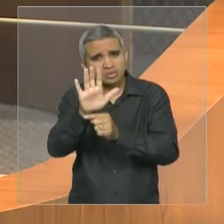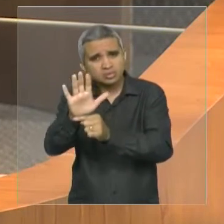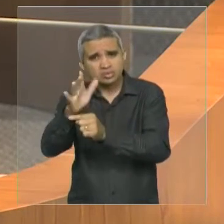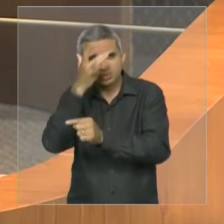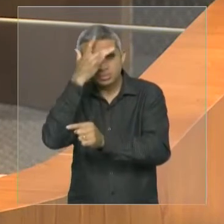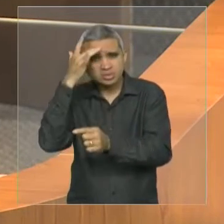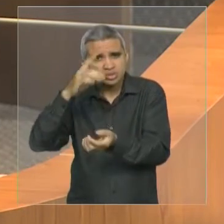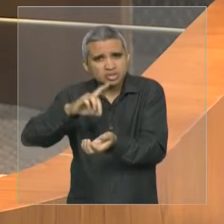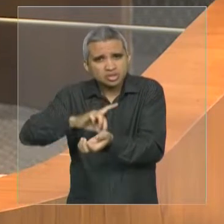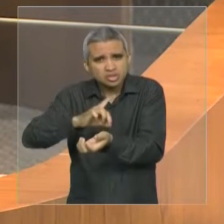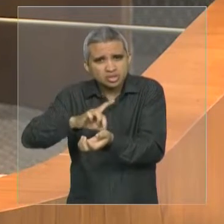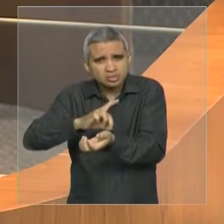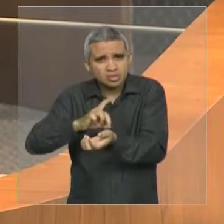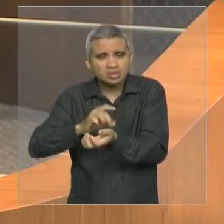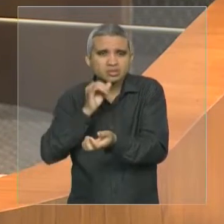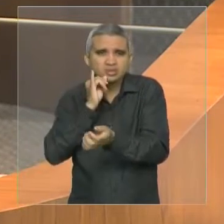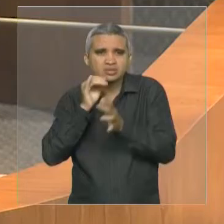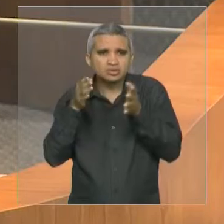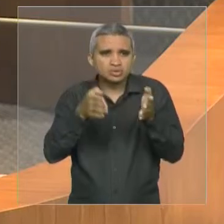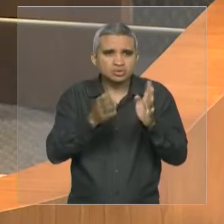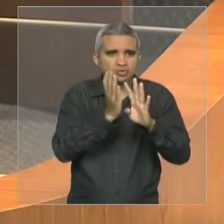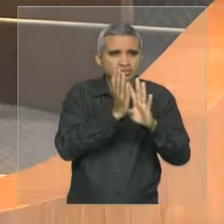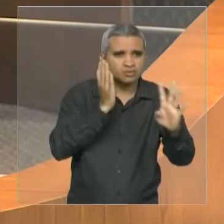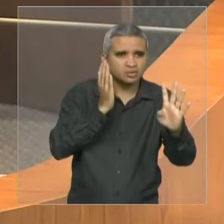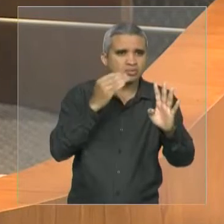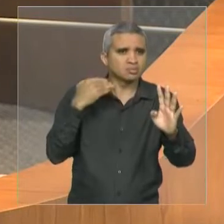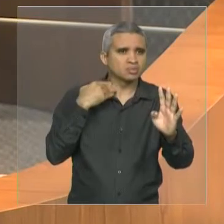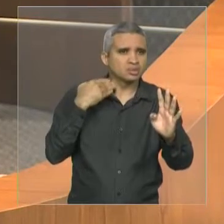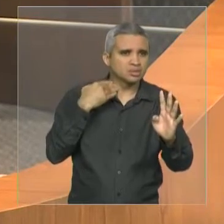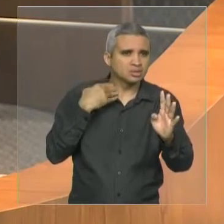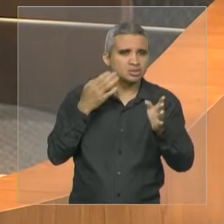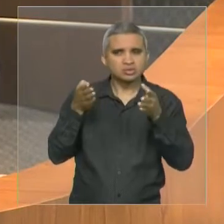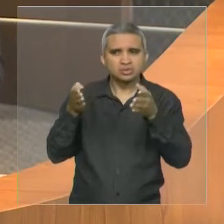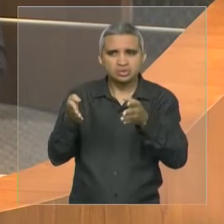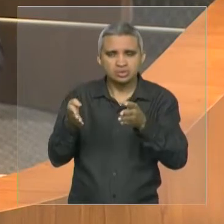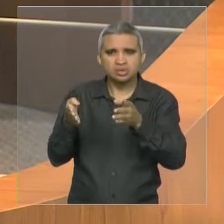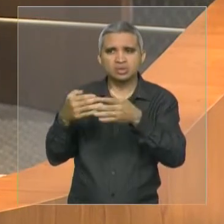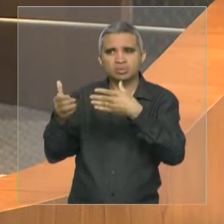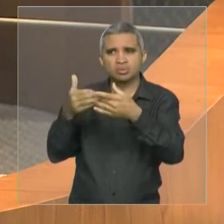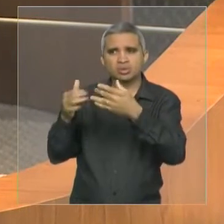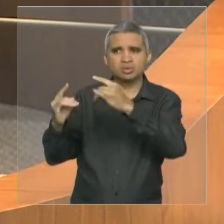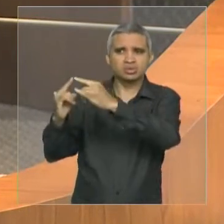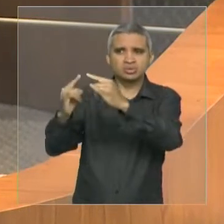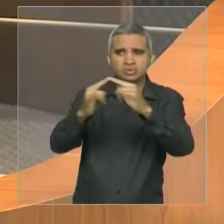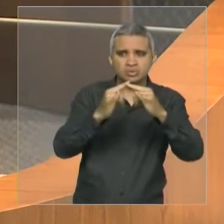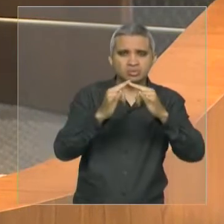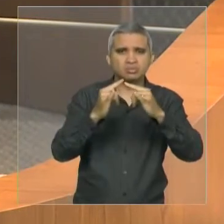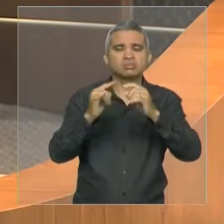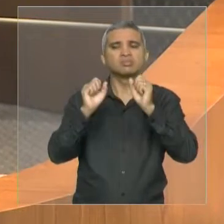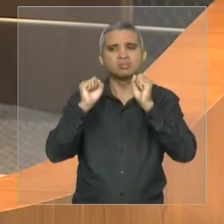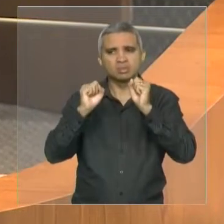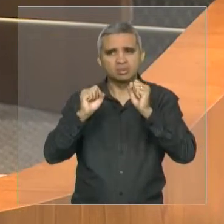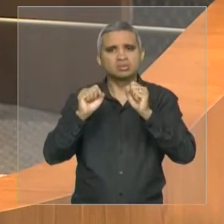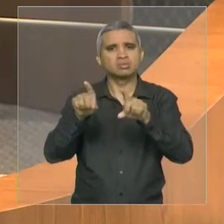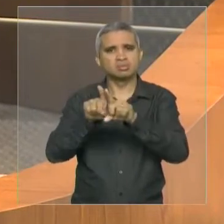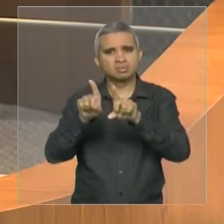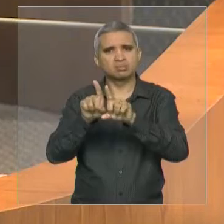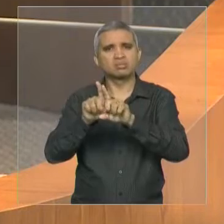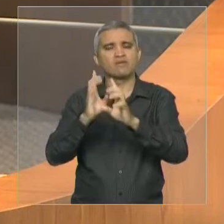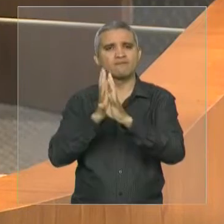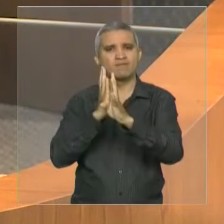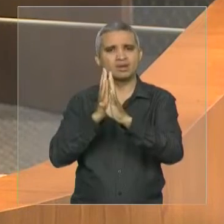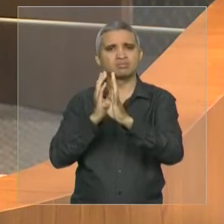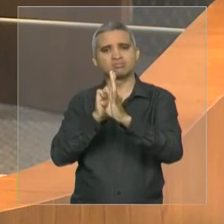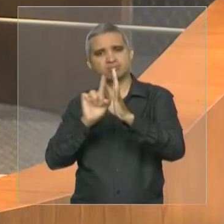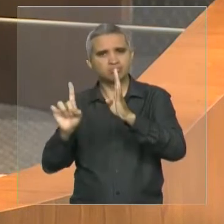quando chegar na fila de banco, quando ele chegar na repartição pública, que ele tenha preferência também no atendimento. Porque a situação dele,